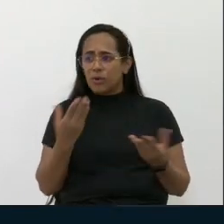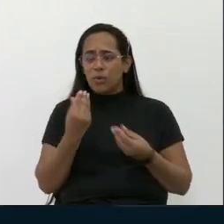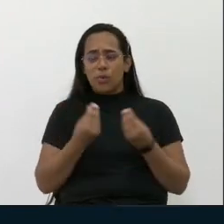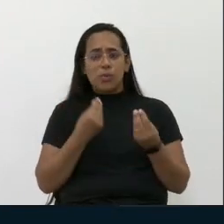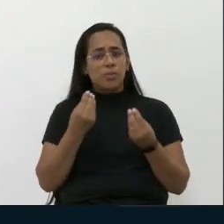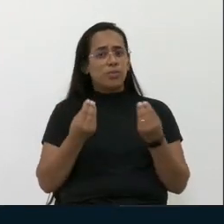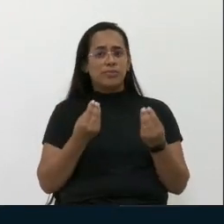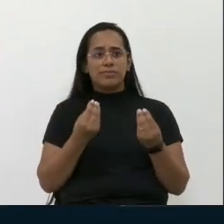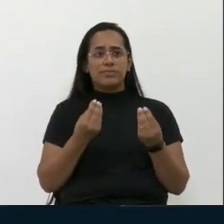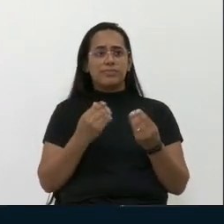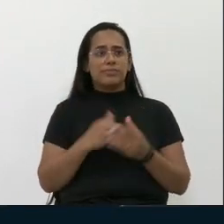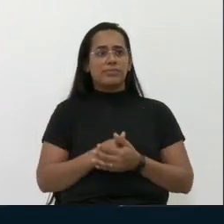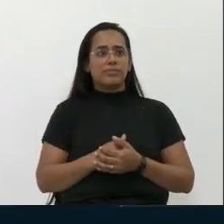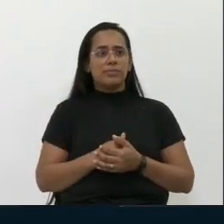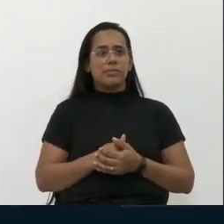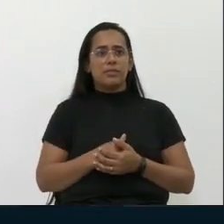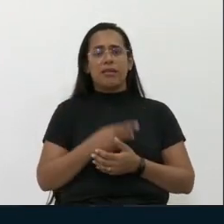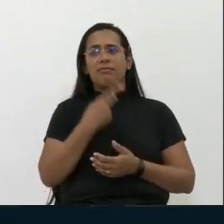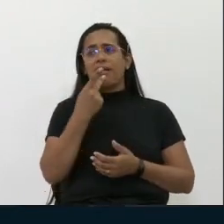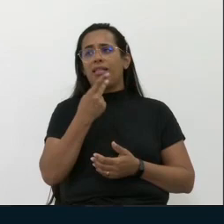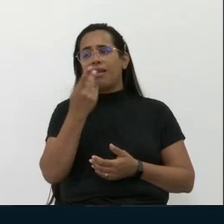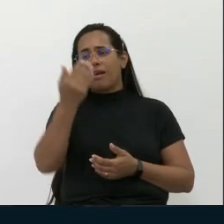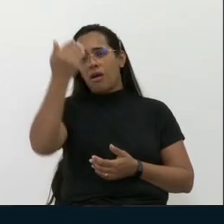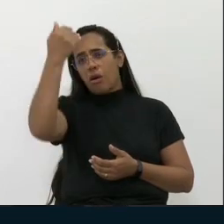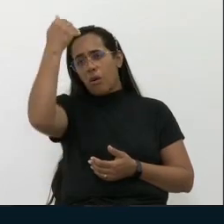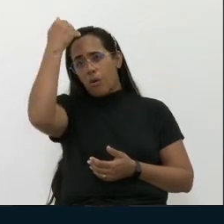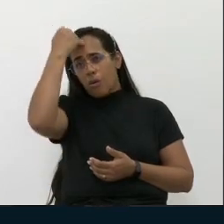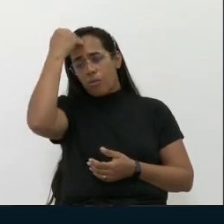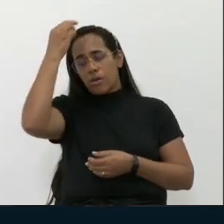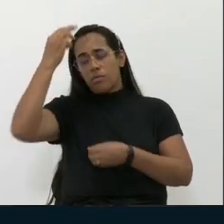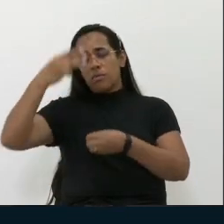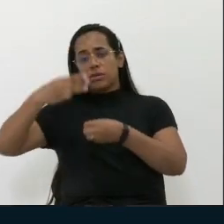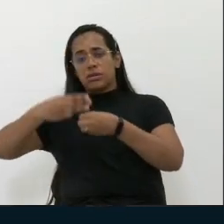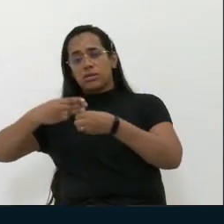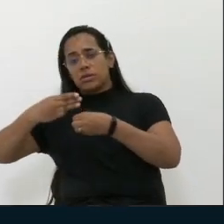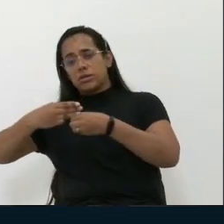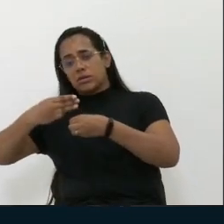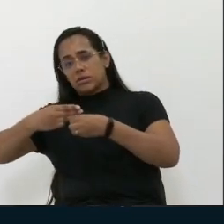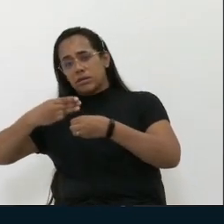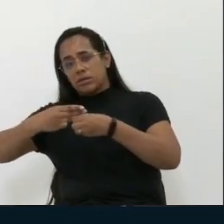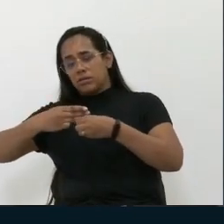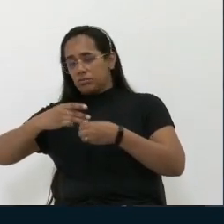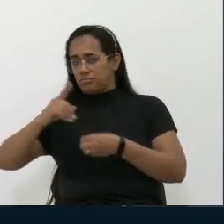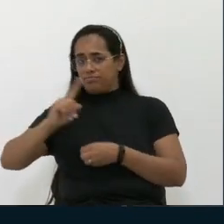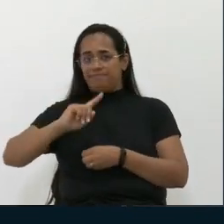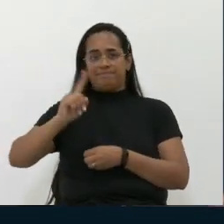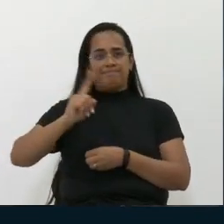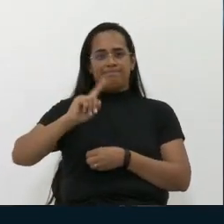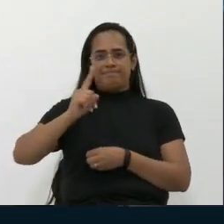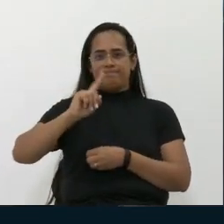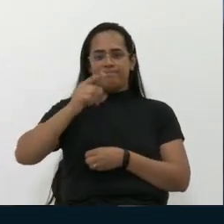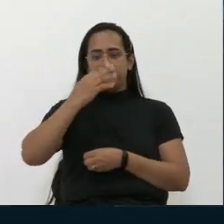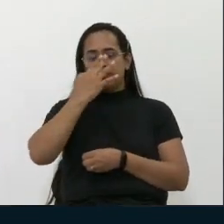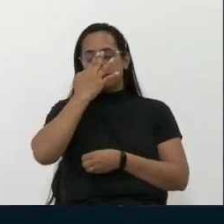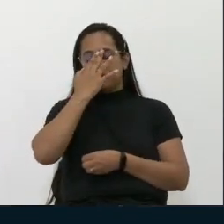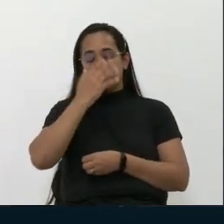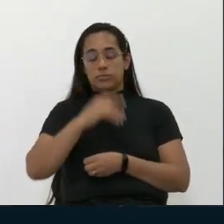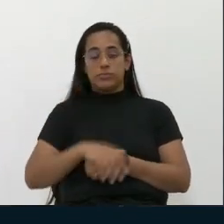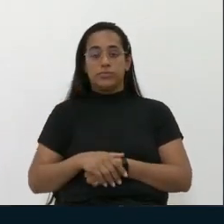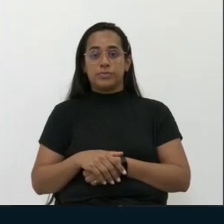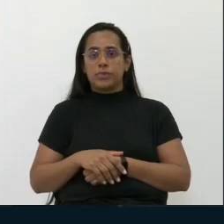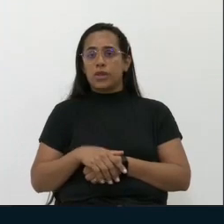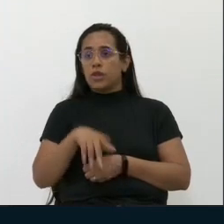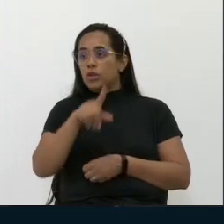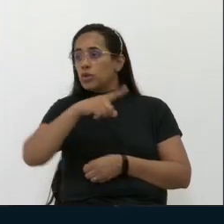falar que a culpa é do governo, é municipal. Não adianta falar. Gente, nós todos temos que nos